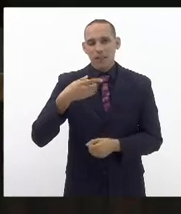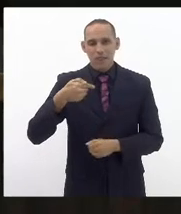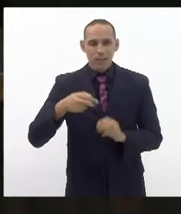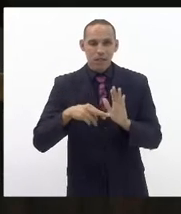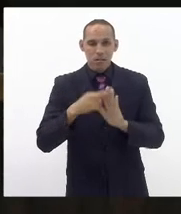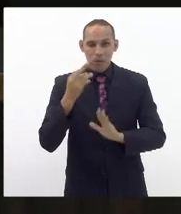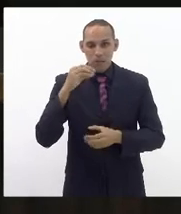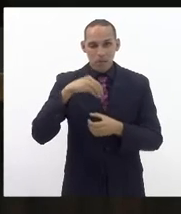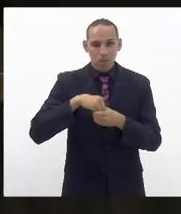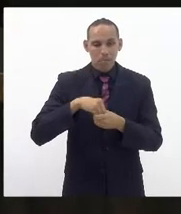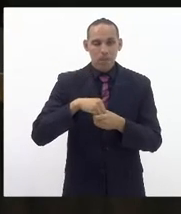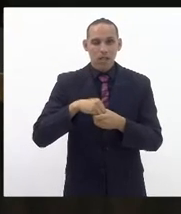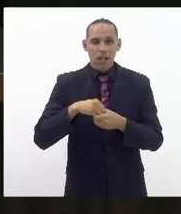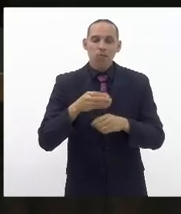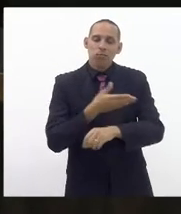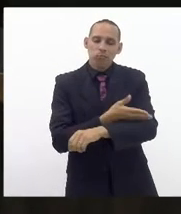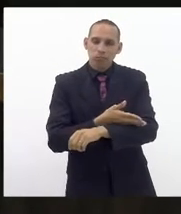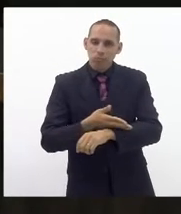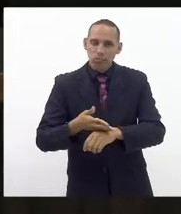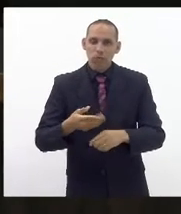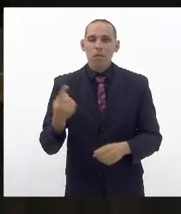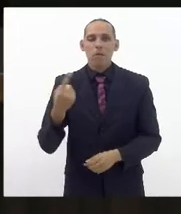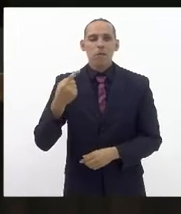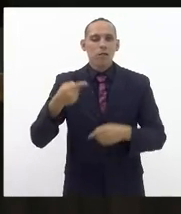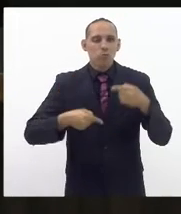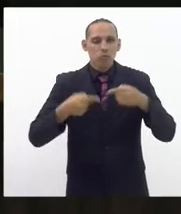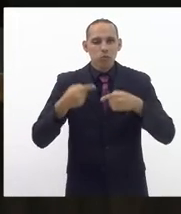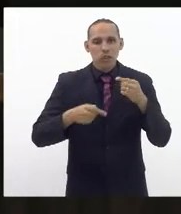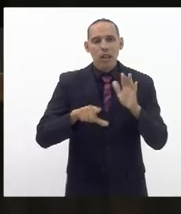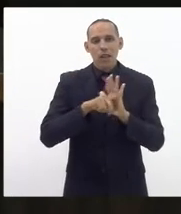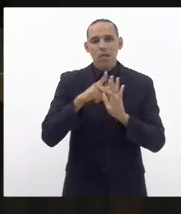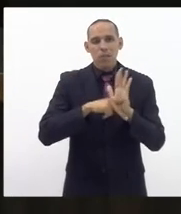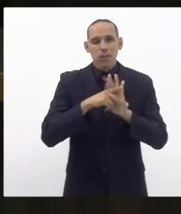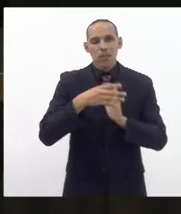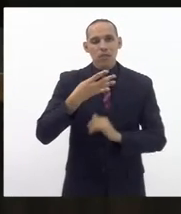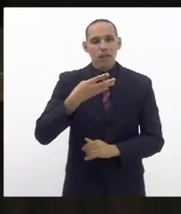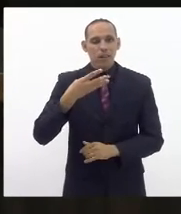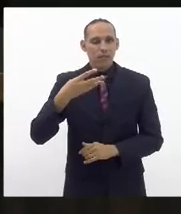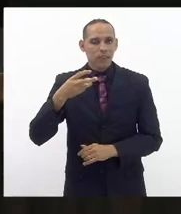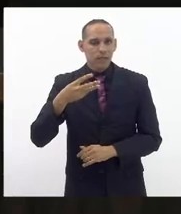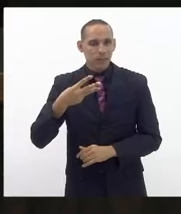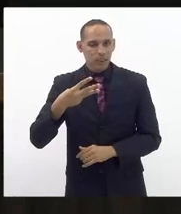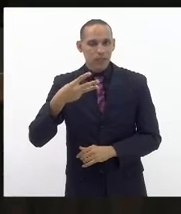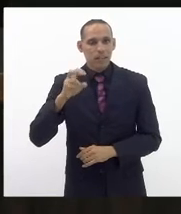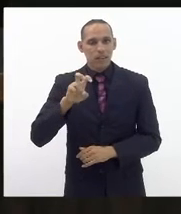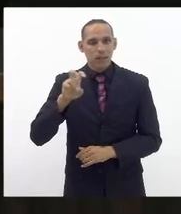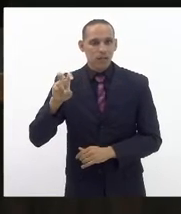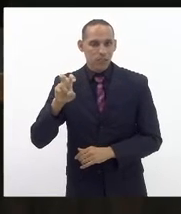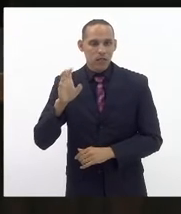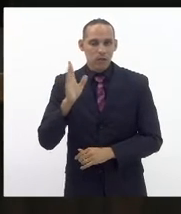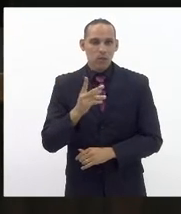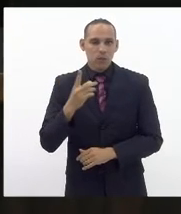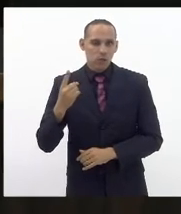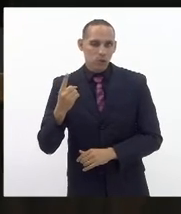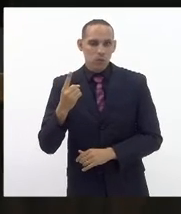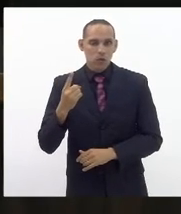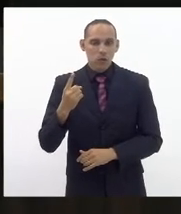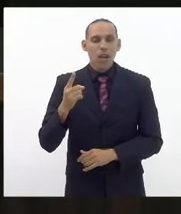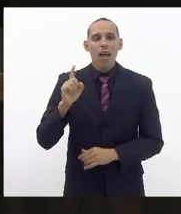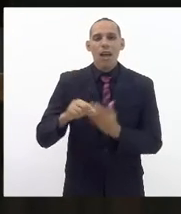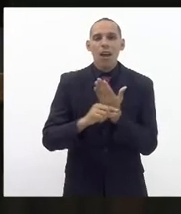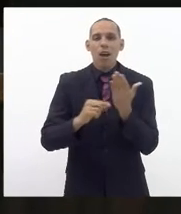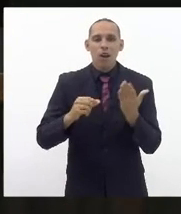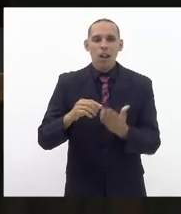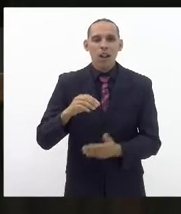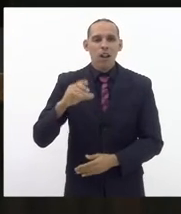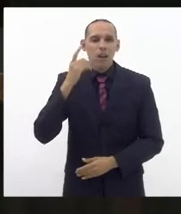tramitação ordinária, em primeira discussão, o projeto de lei número 4355 de 21, de autoria da deputada Tia Ju, que